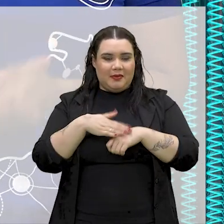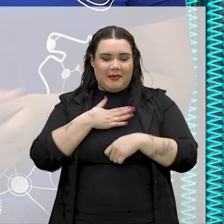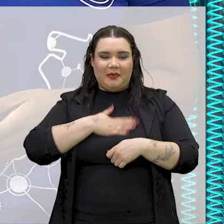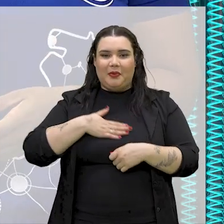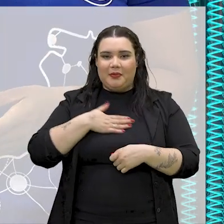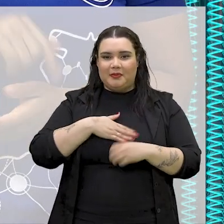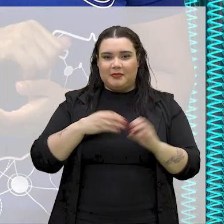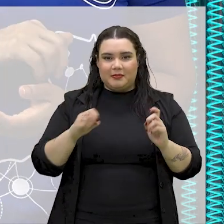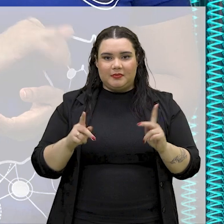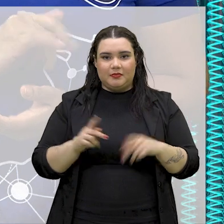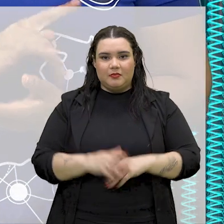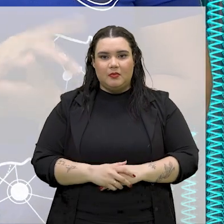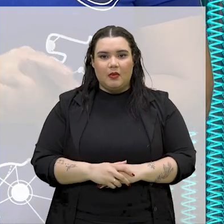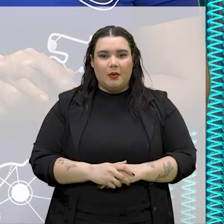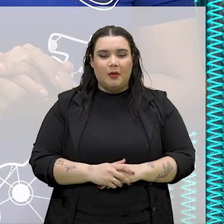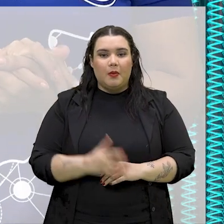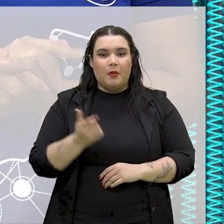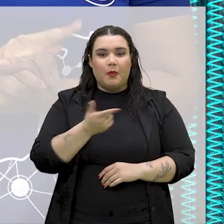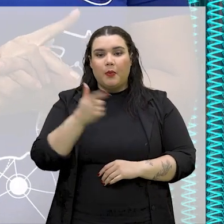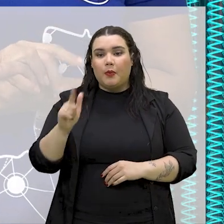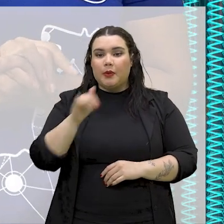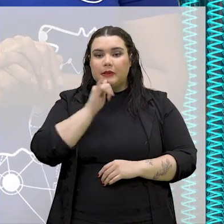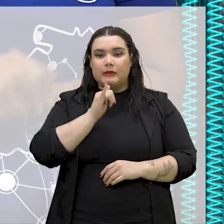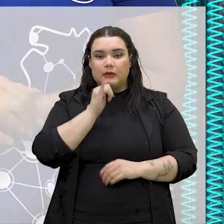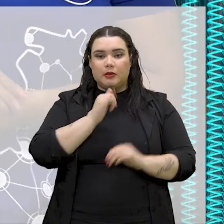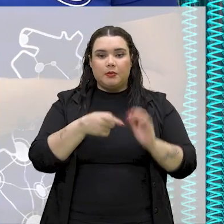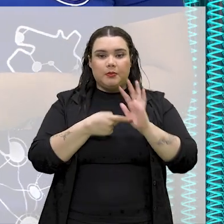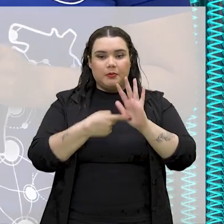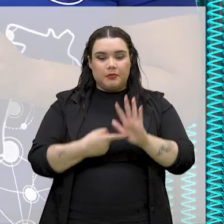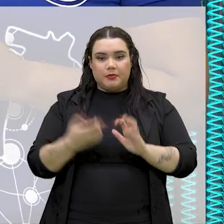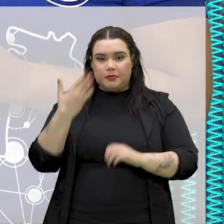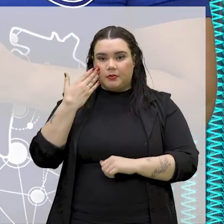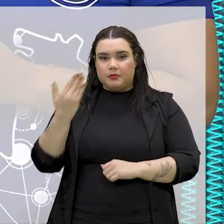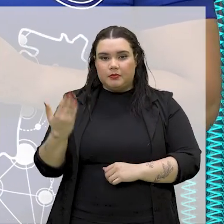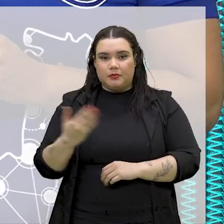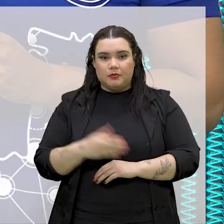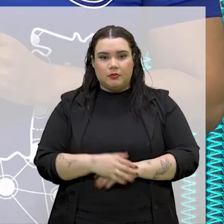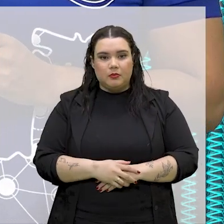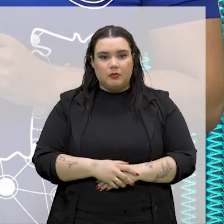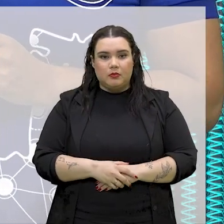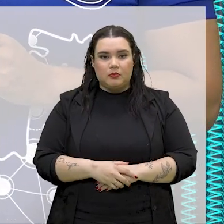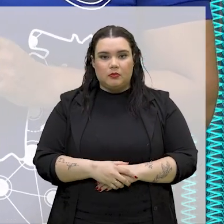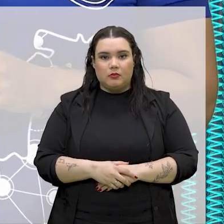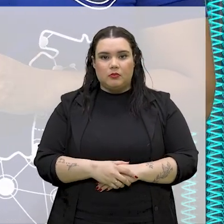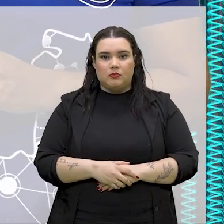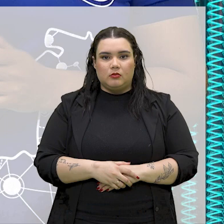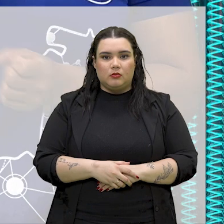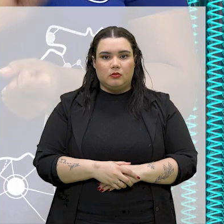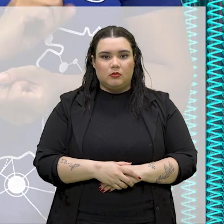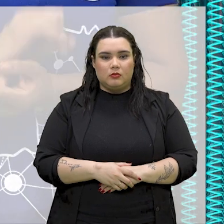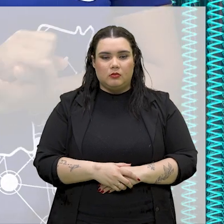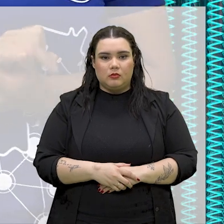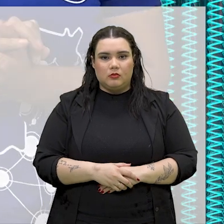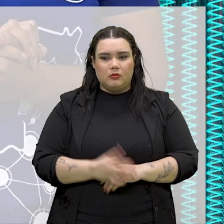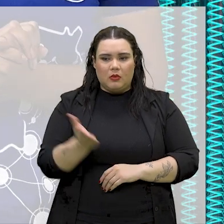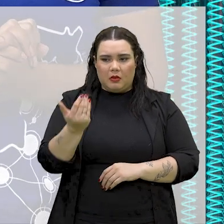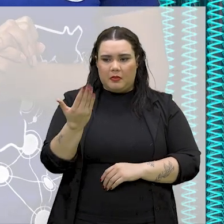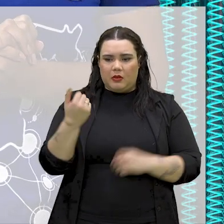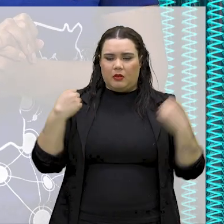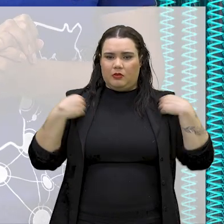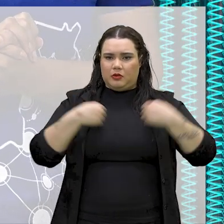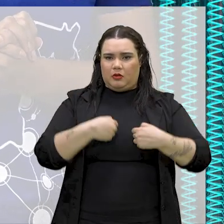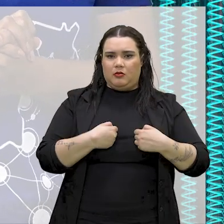gosto, ok? Vejam outros exemplos ainda. Give me my jacket. Ei, me dá minha